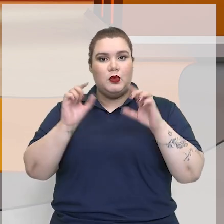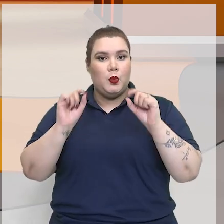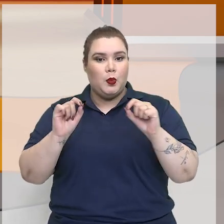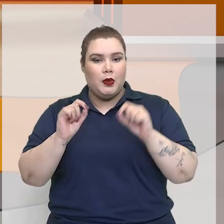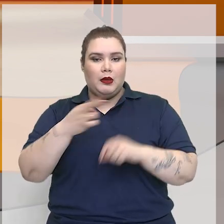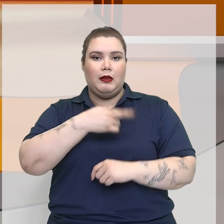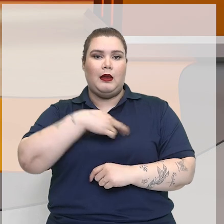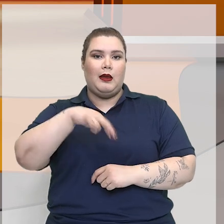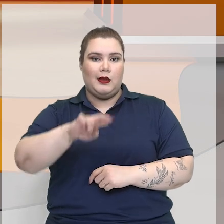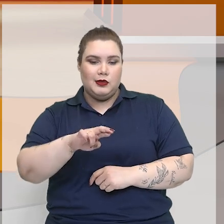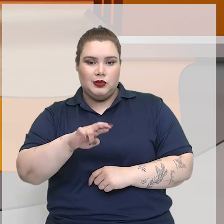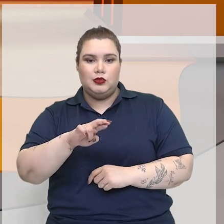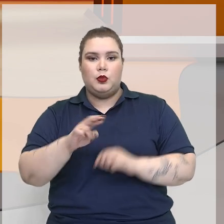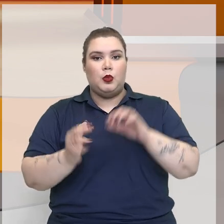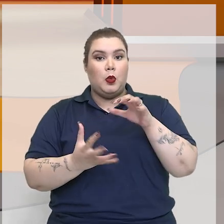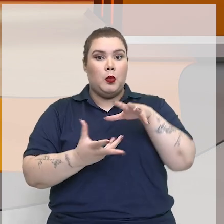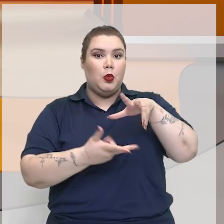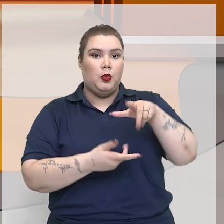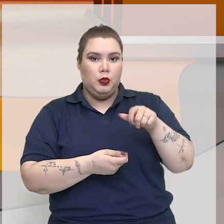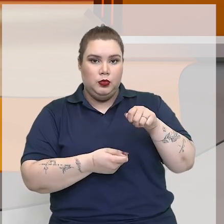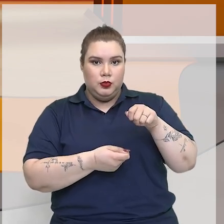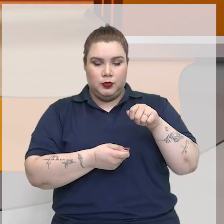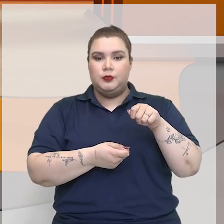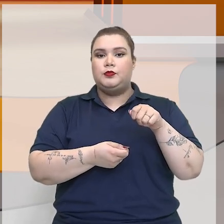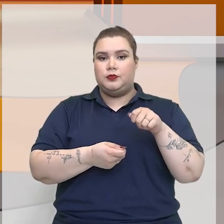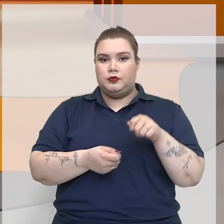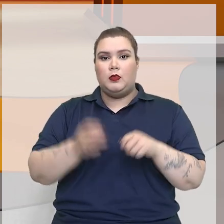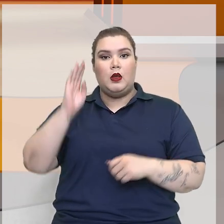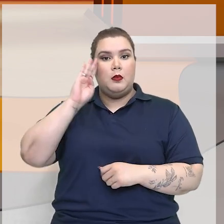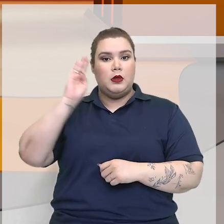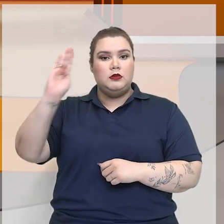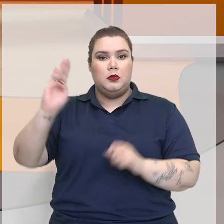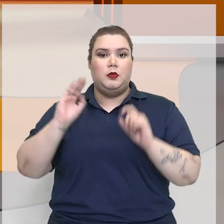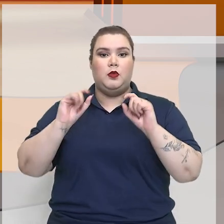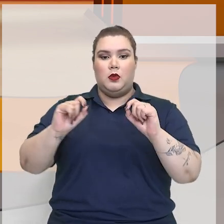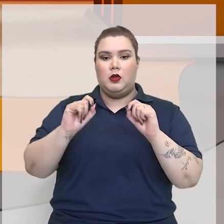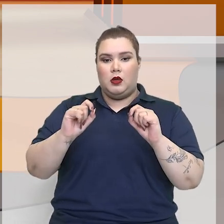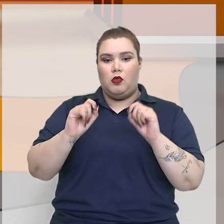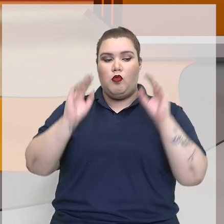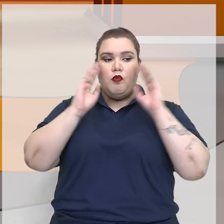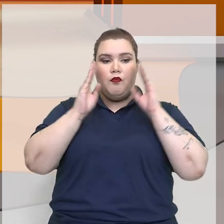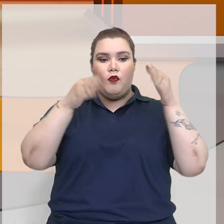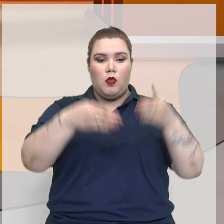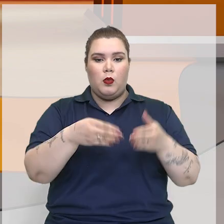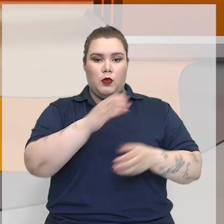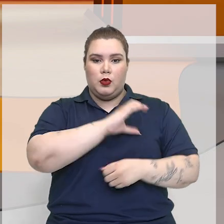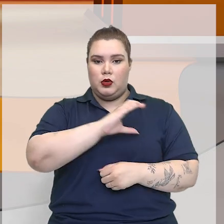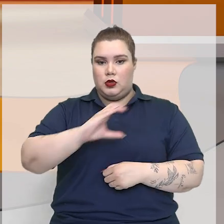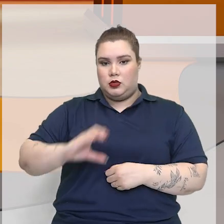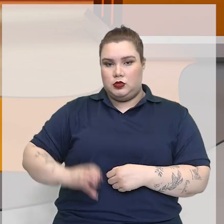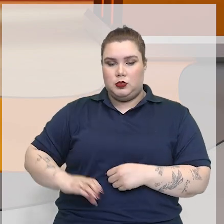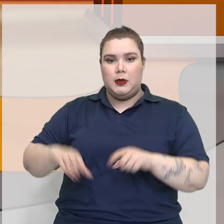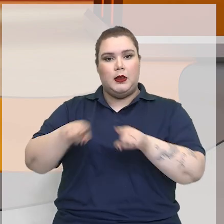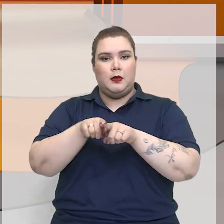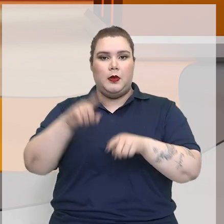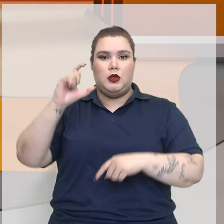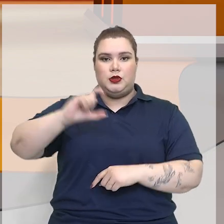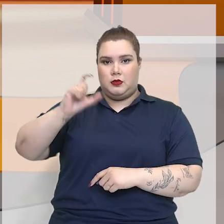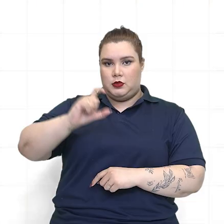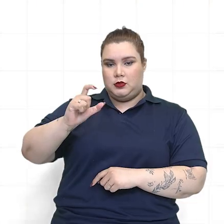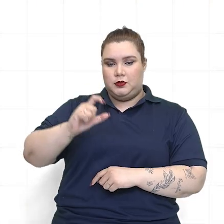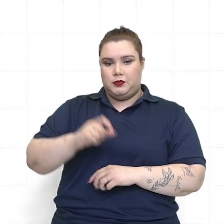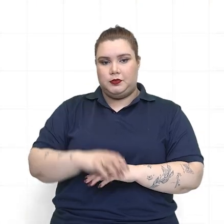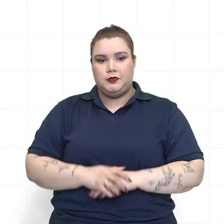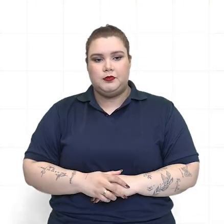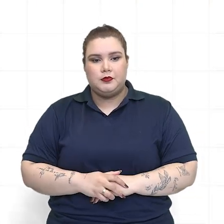da religiosidade do mundo, principalmente voltados ao cristianismo e ao islamismo. Vamos ao